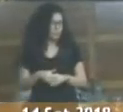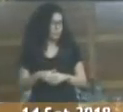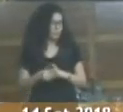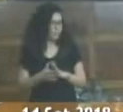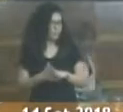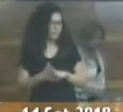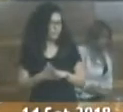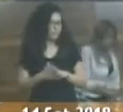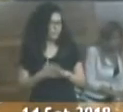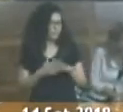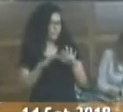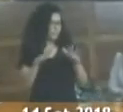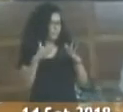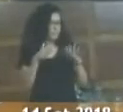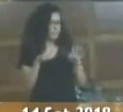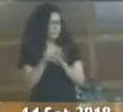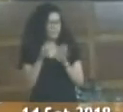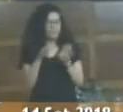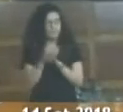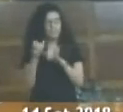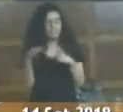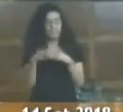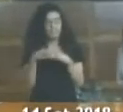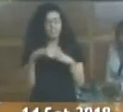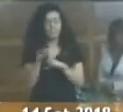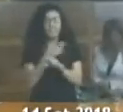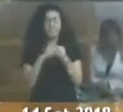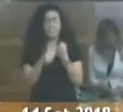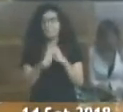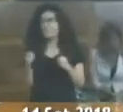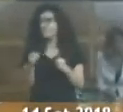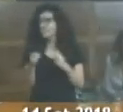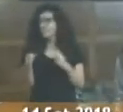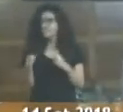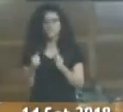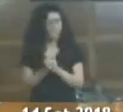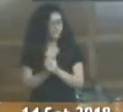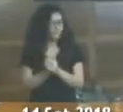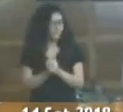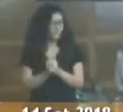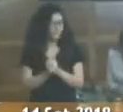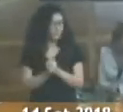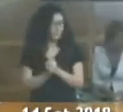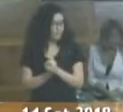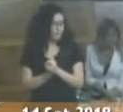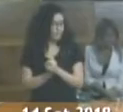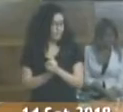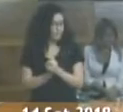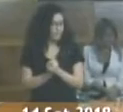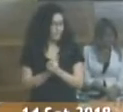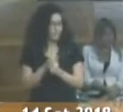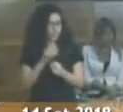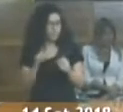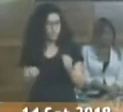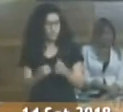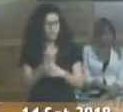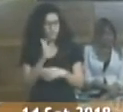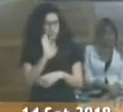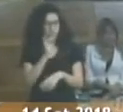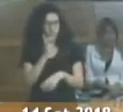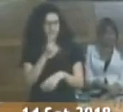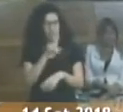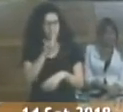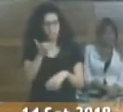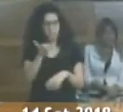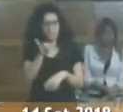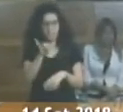atentar ao Conselho da Ilha Grande e ao Grupo de Trabalho da Ilha Grande para se incorporar nesse grupo técnico aí que vai ser fundado, que com certeza vai